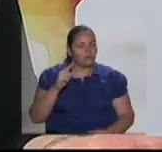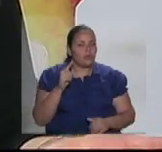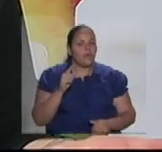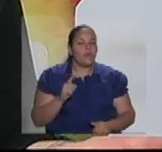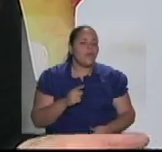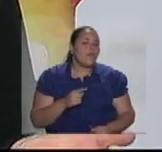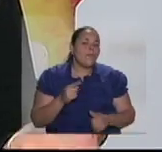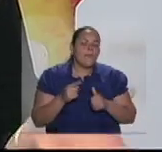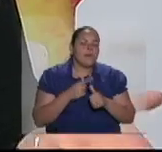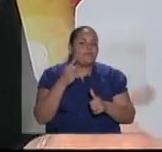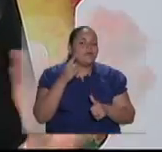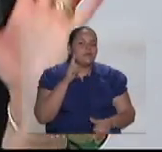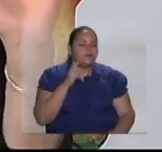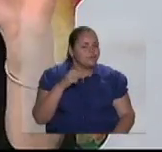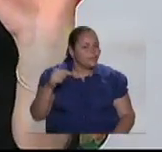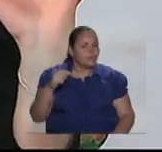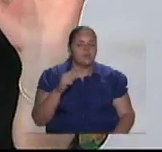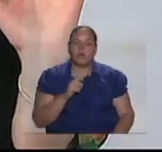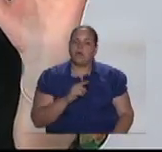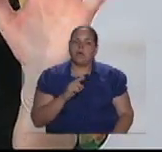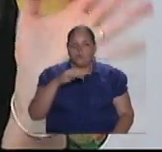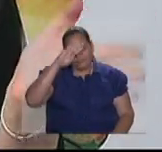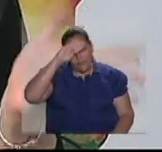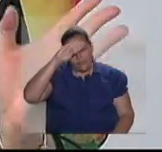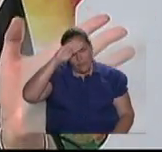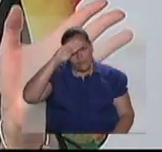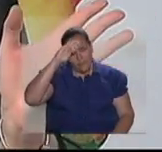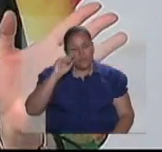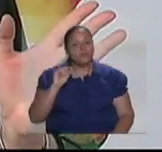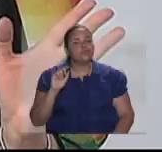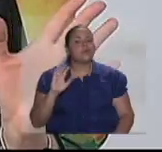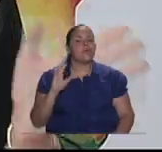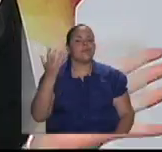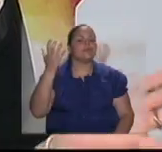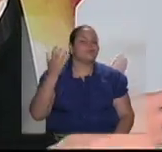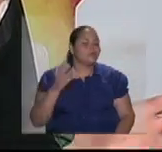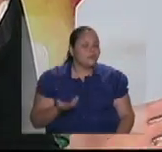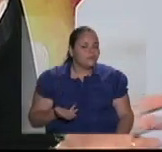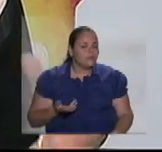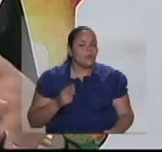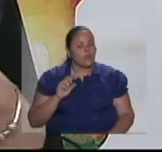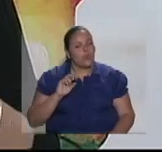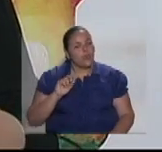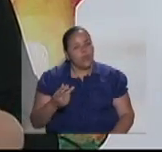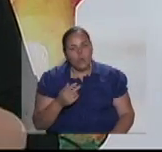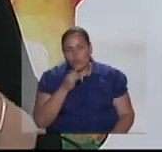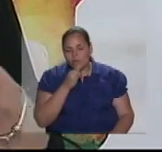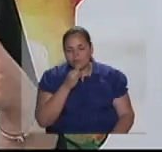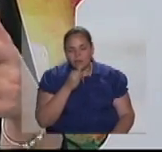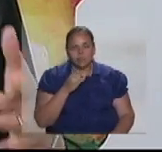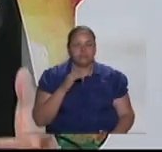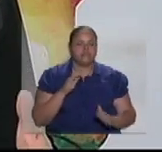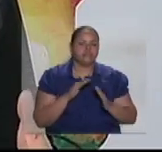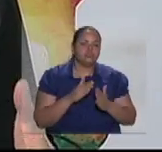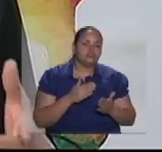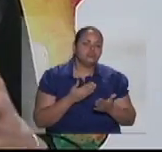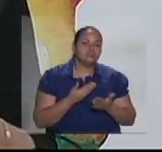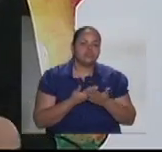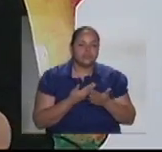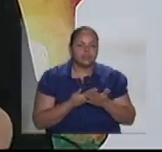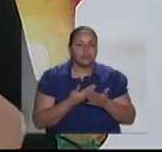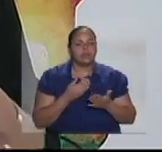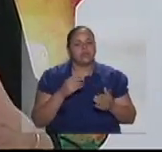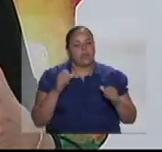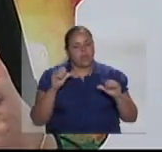semana, né? Aí, opa, peraí, né? O que está acontecendo? Ou ela começar a cair no rendimento do estudo, enfim, se ela